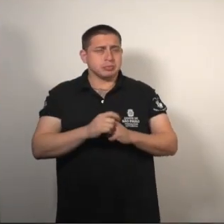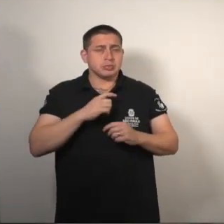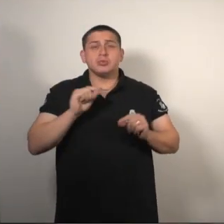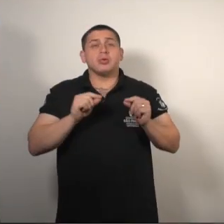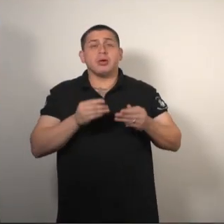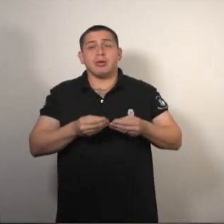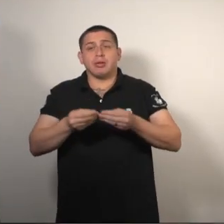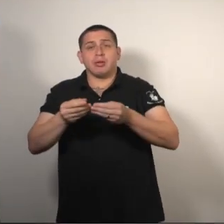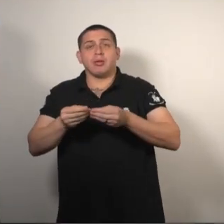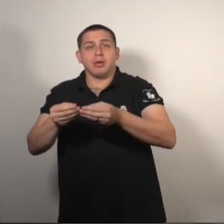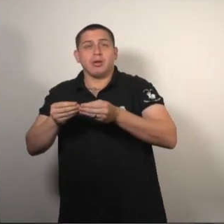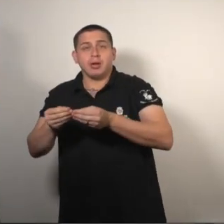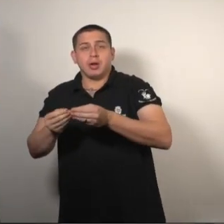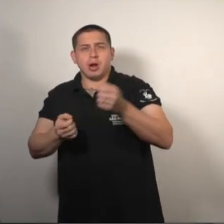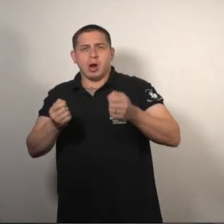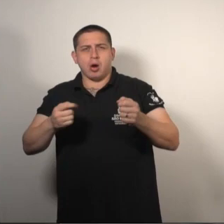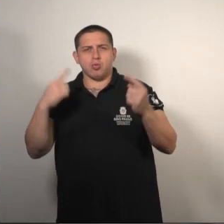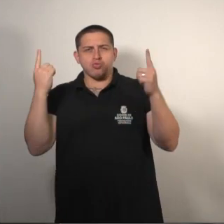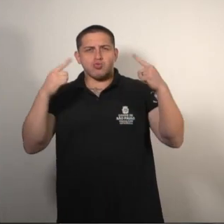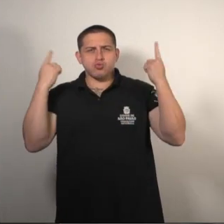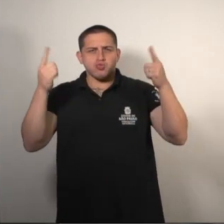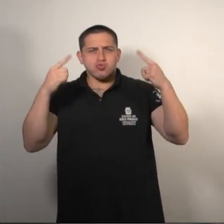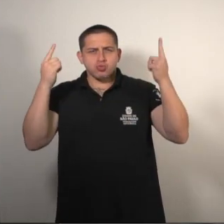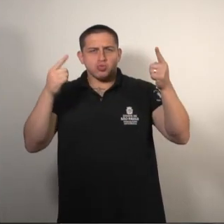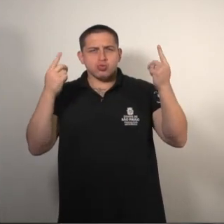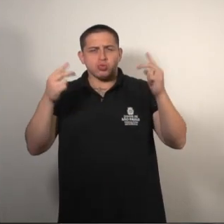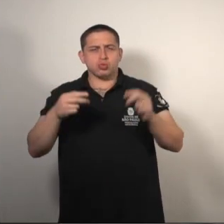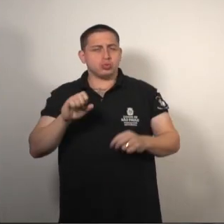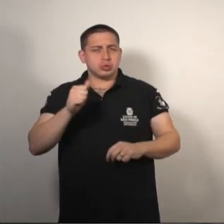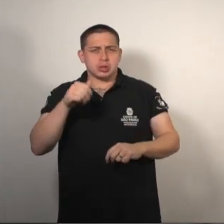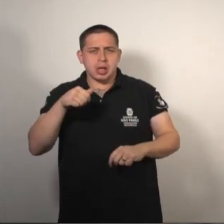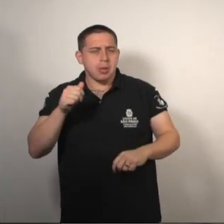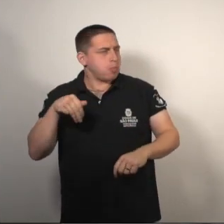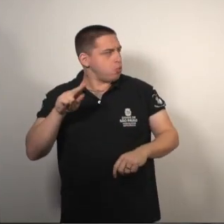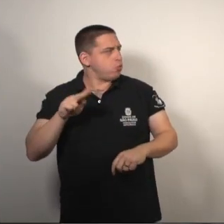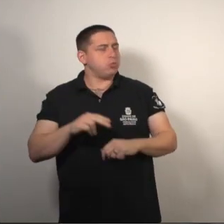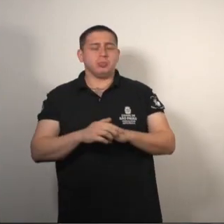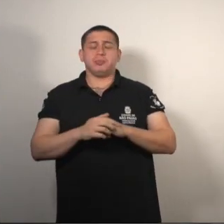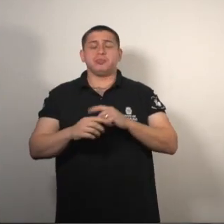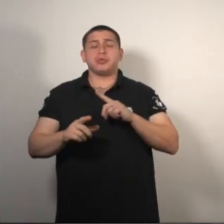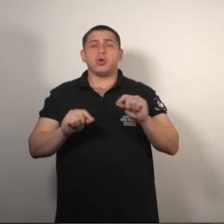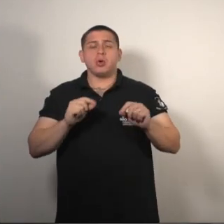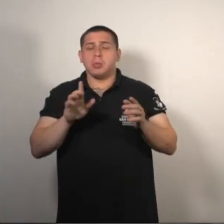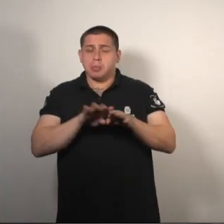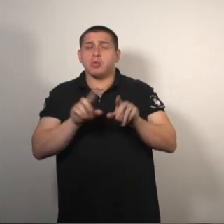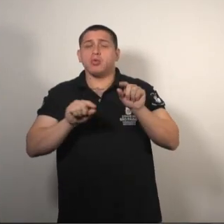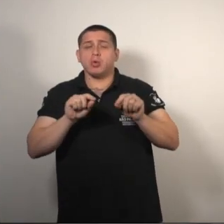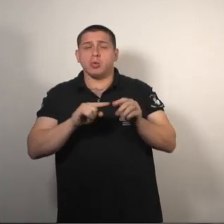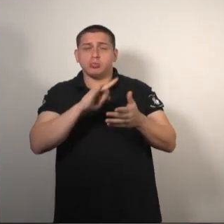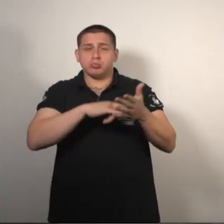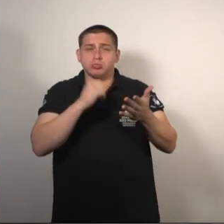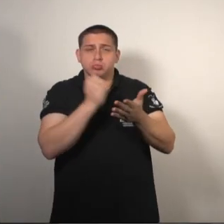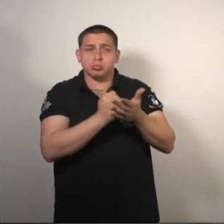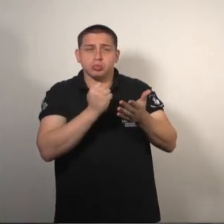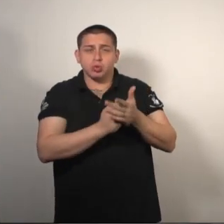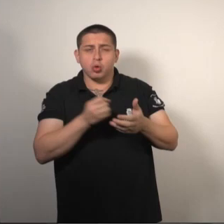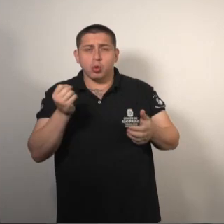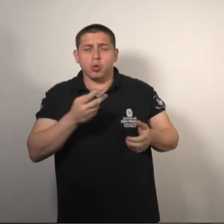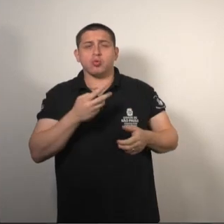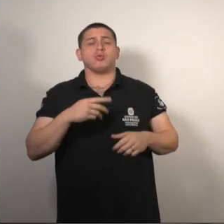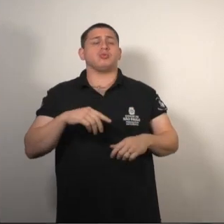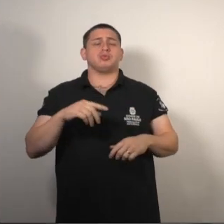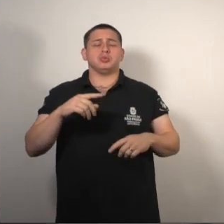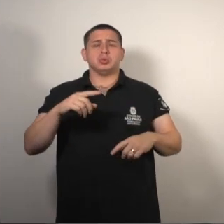42 novas viaturas para o SAMU e também contratação de 896 novos socorristas